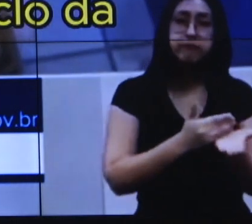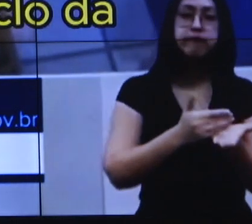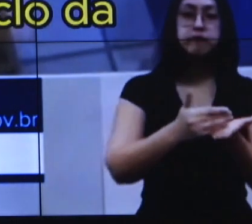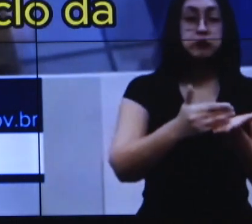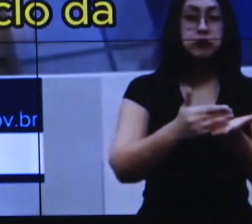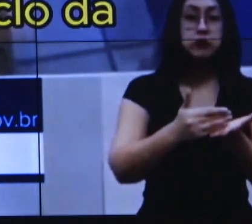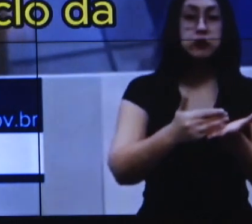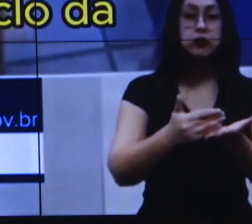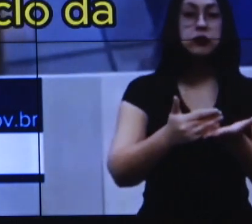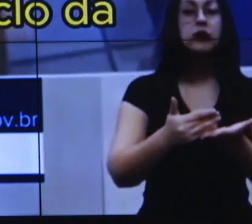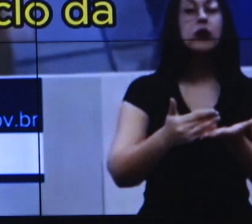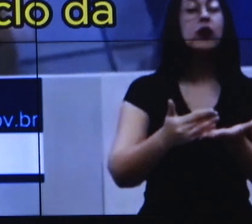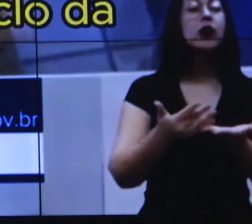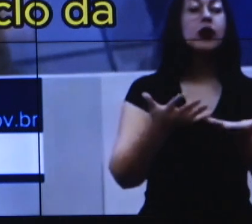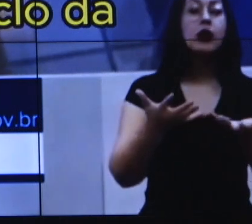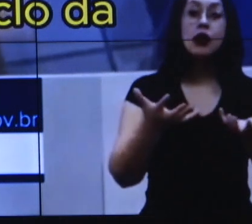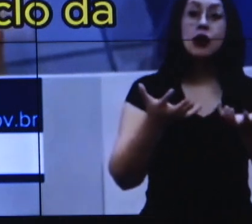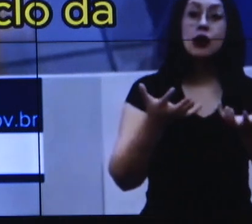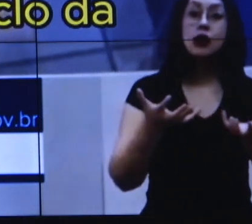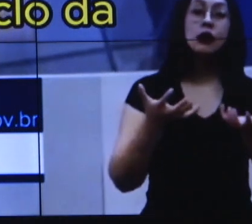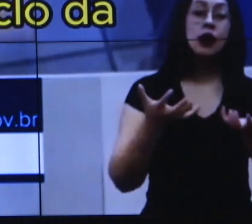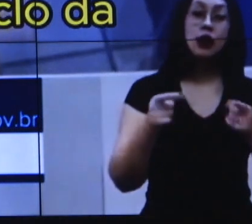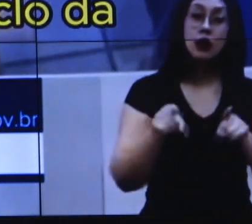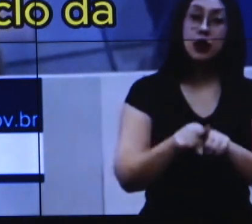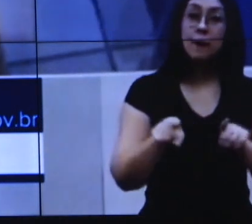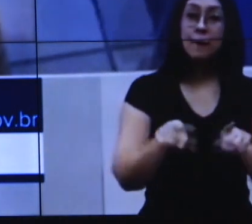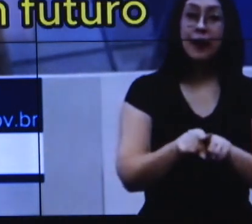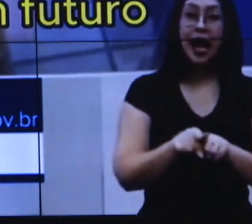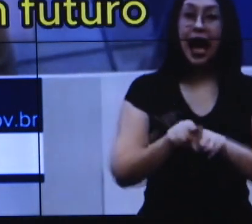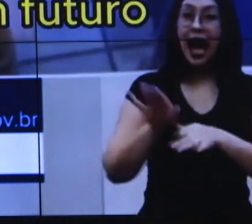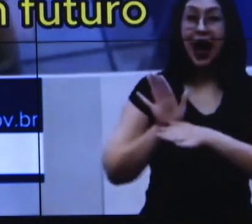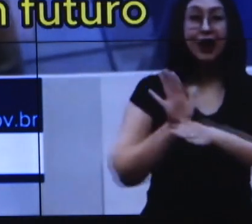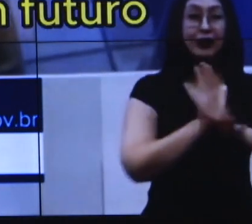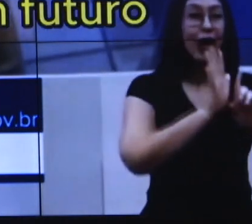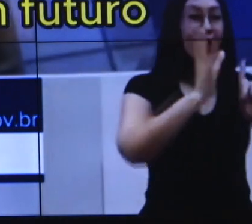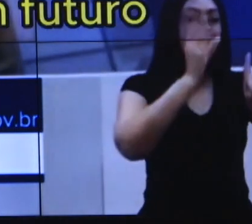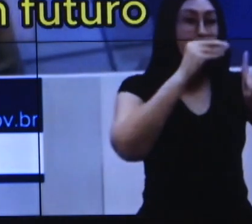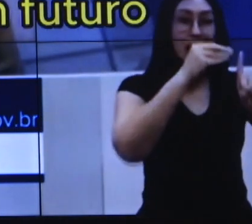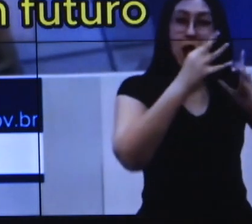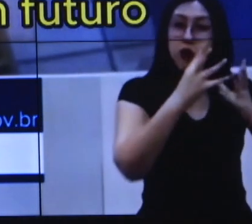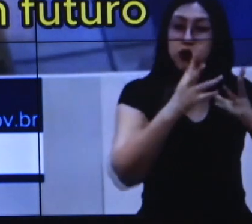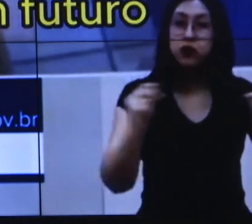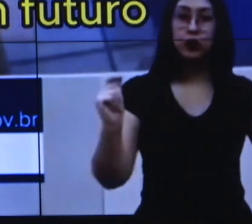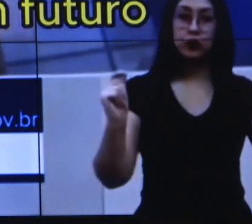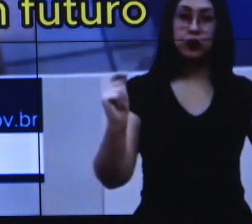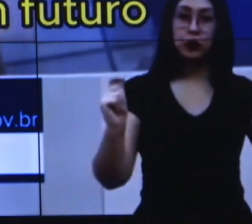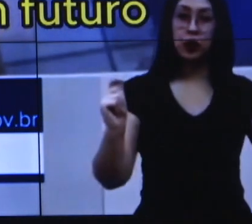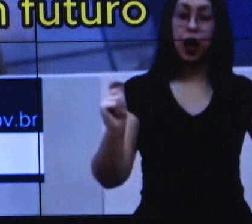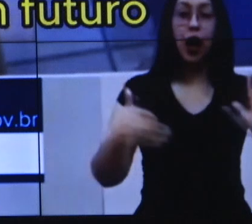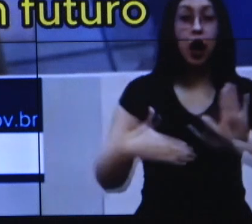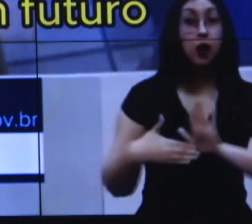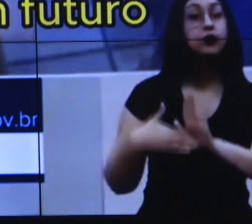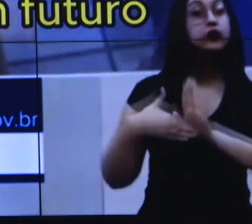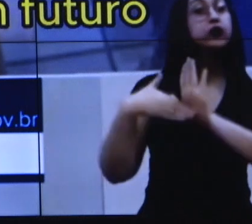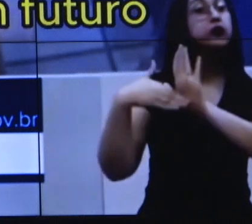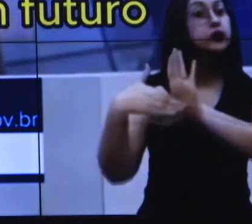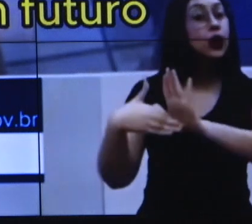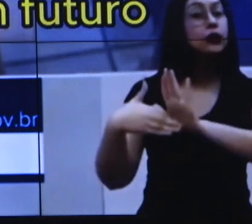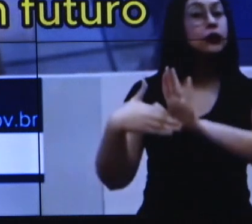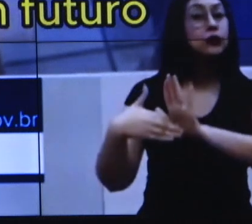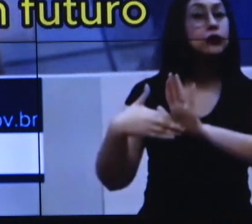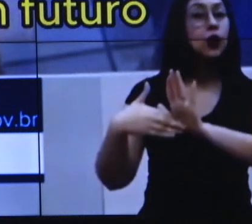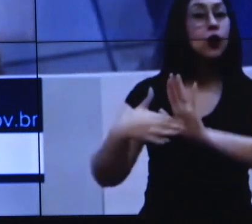busca romper com o ciclo da vulnerabilidade, criando possibilidades reais de um